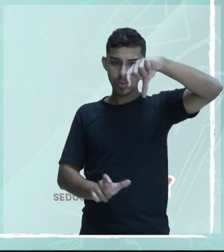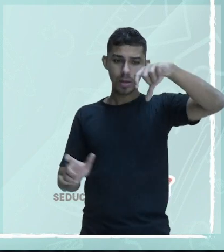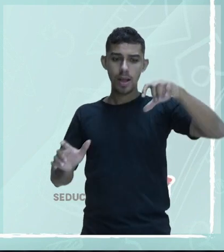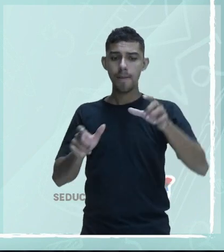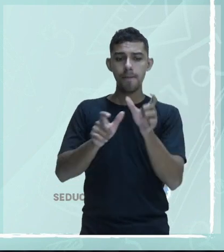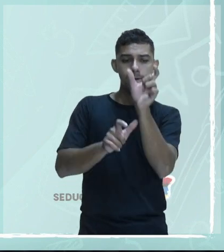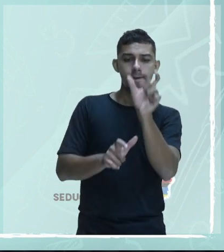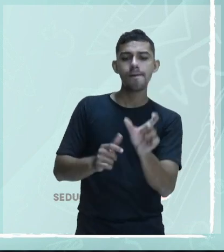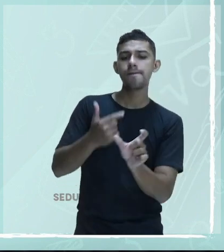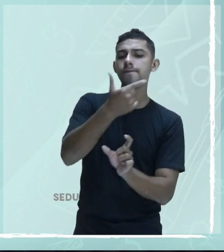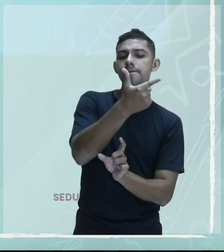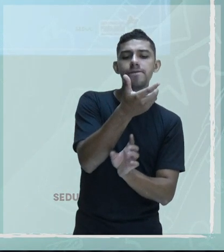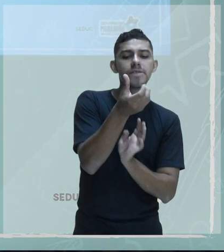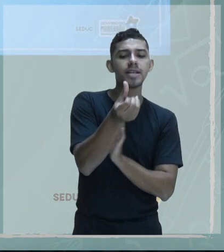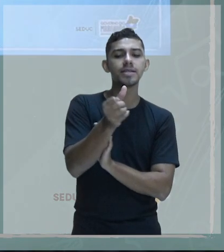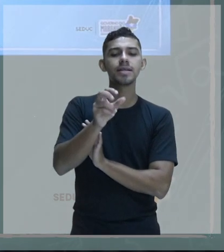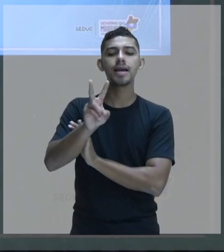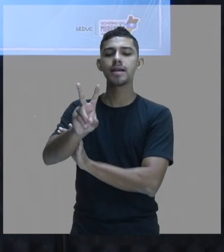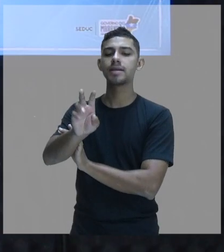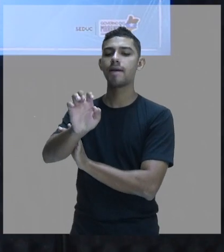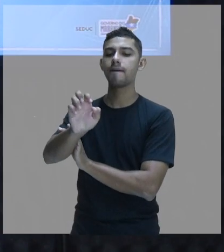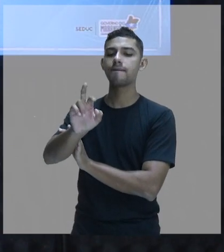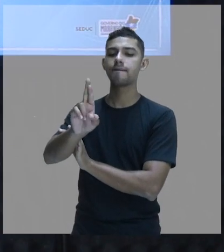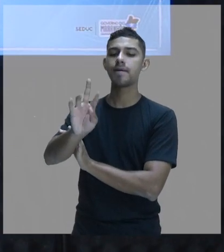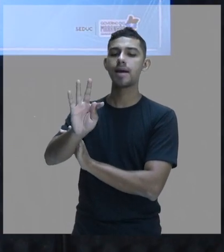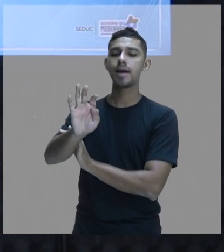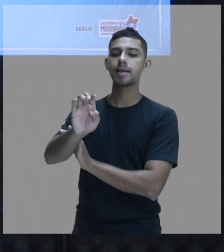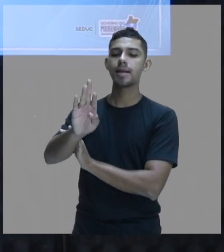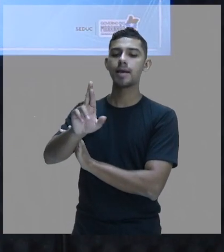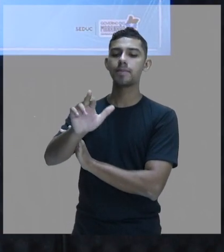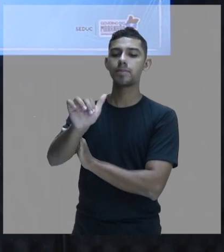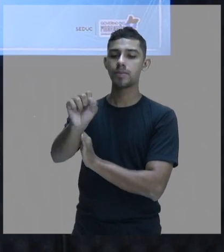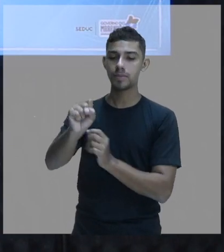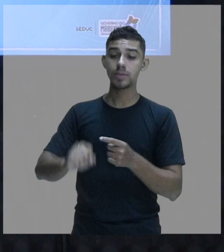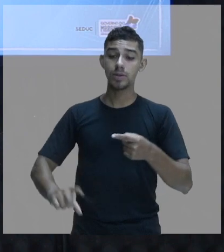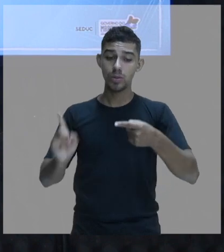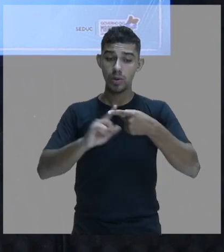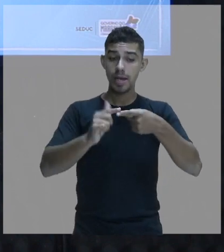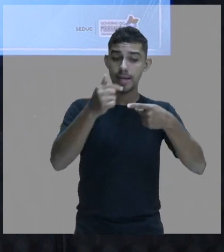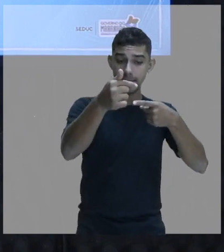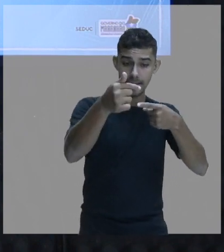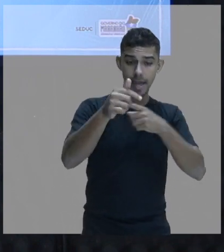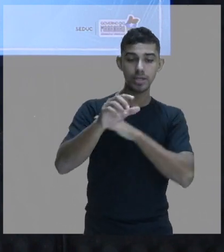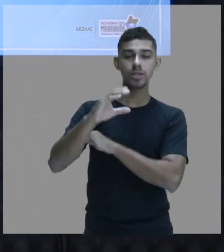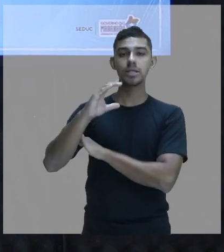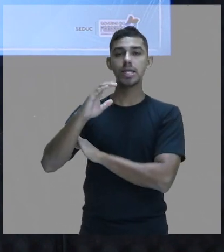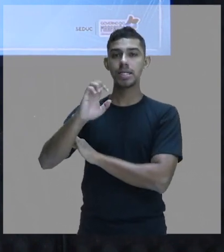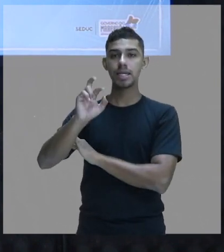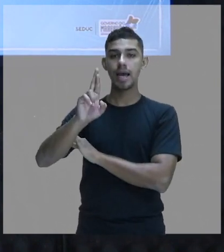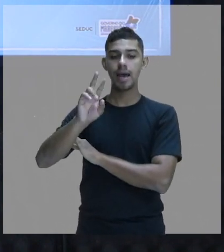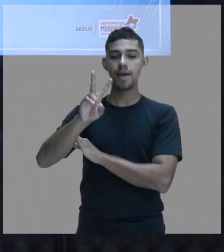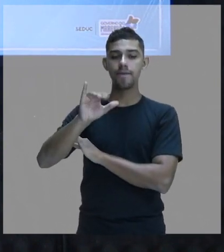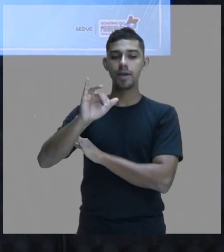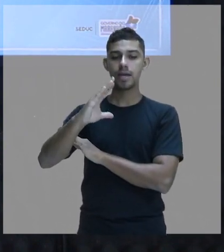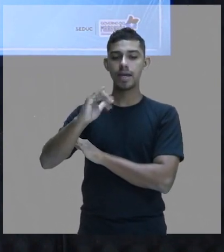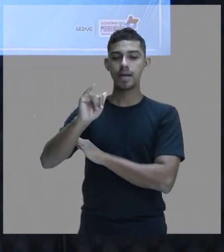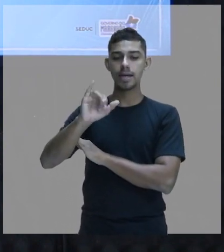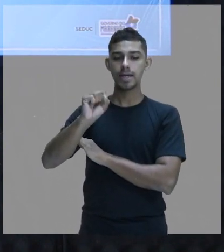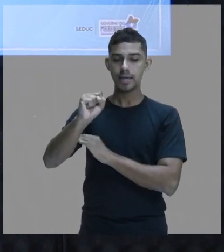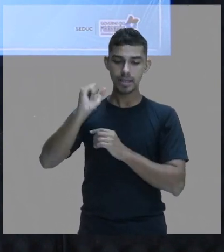26 vértebras. As vértebras estão divididas em 7 cervicais, que são as vértebras aqui da região do